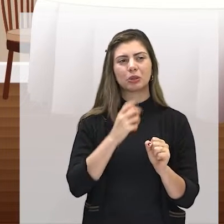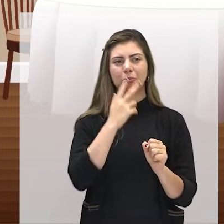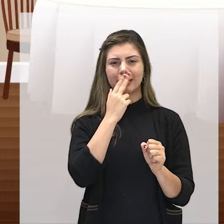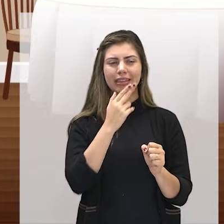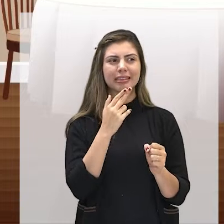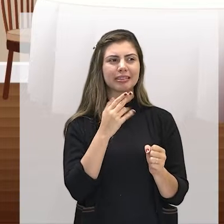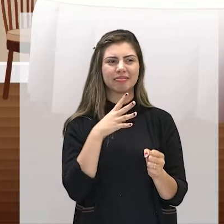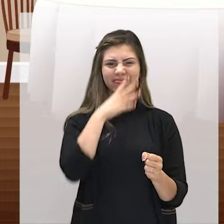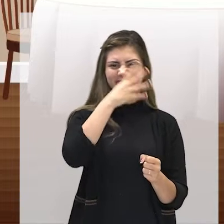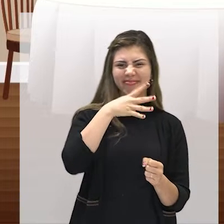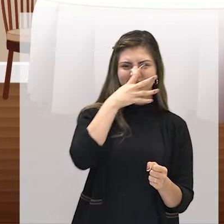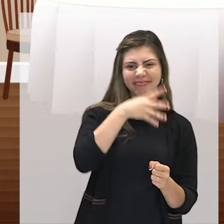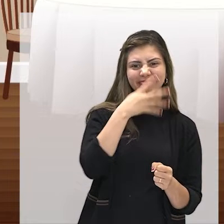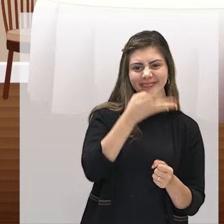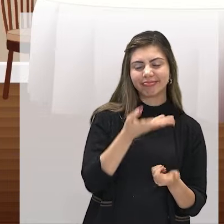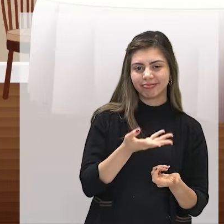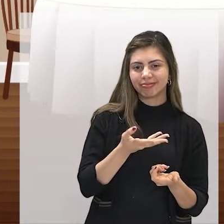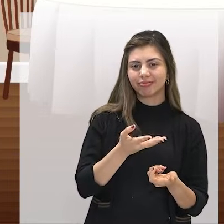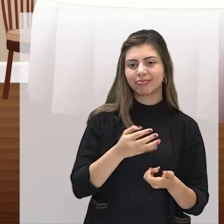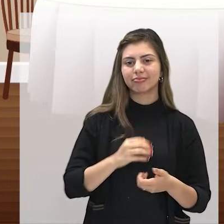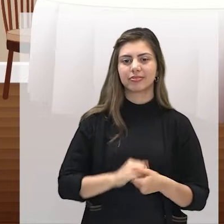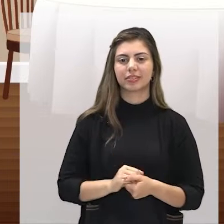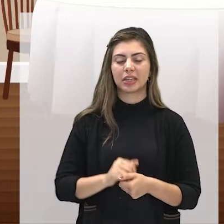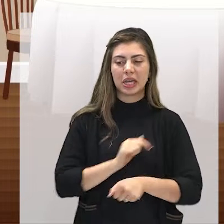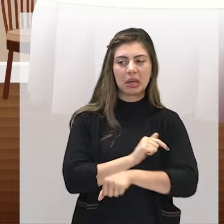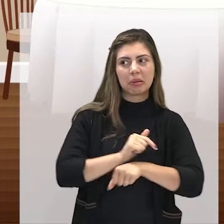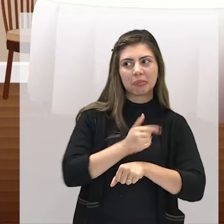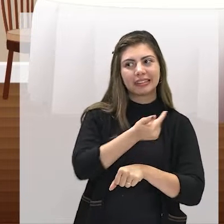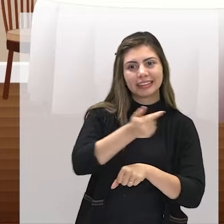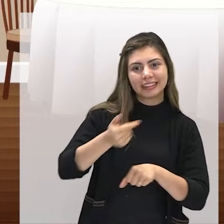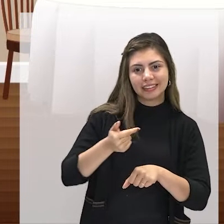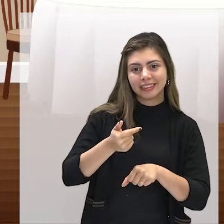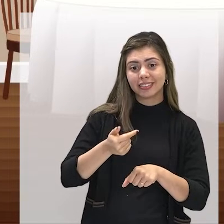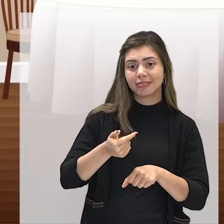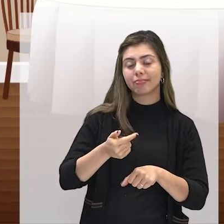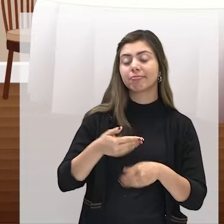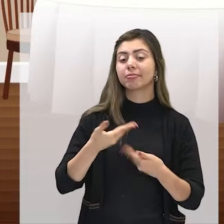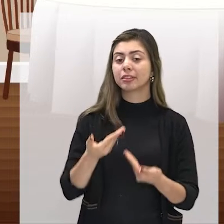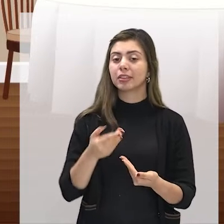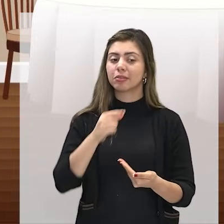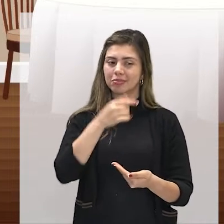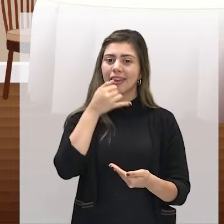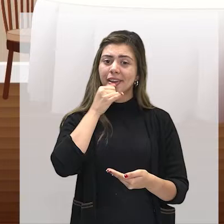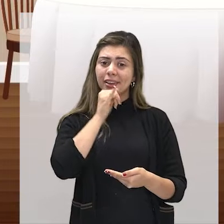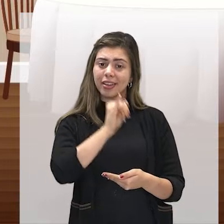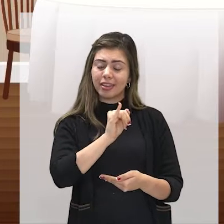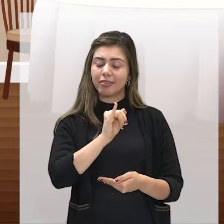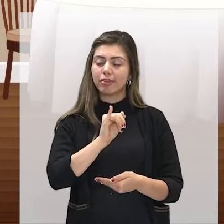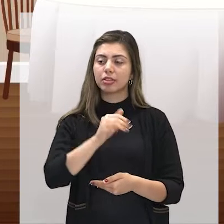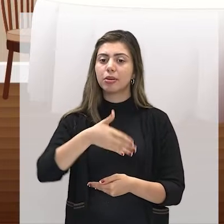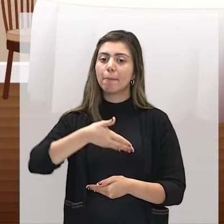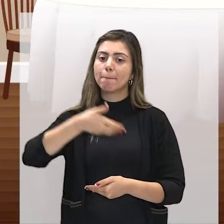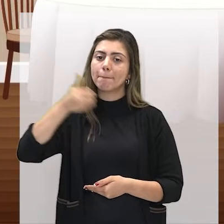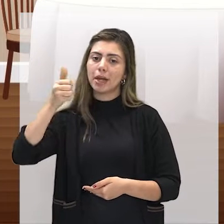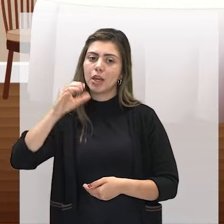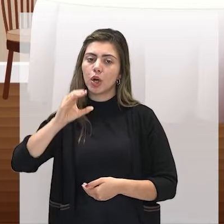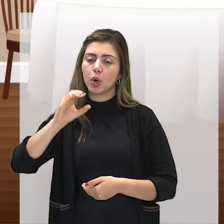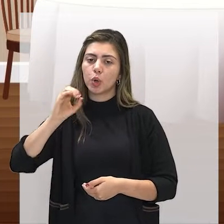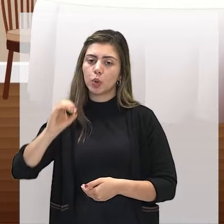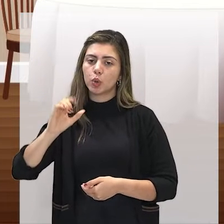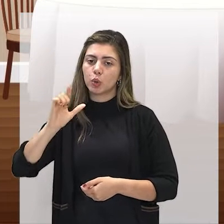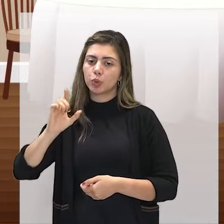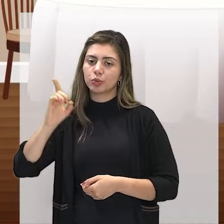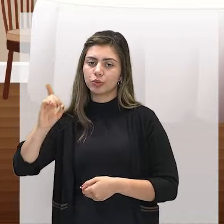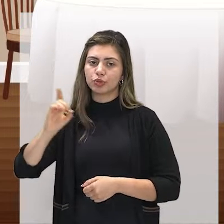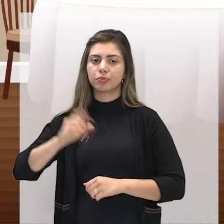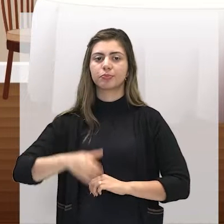agressiva, tá? Não parecer uma forma muito educada, certo? Então, evite, na medida do possível, substitua o can